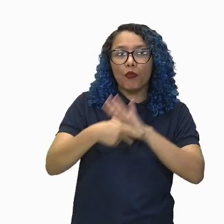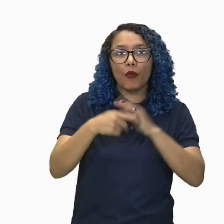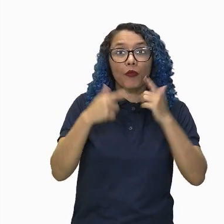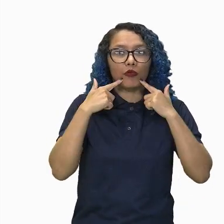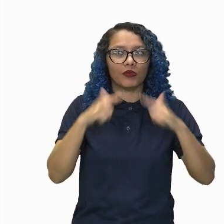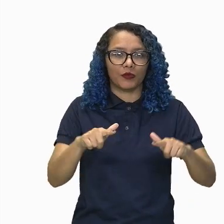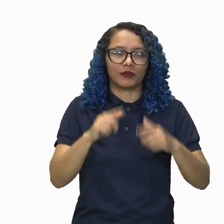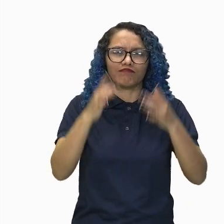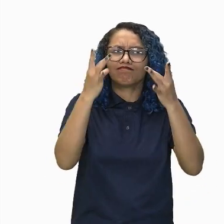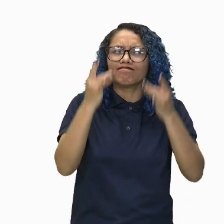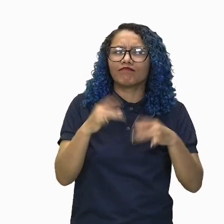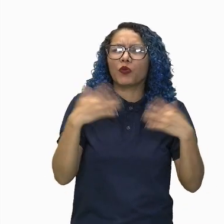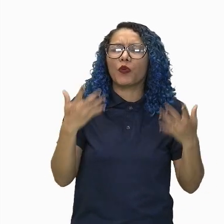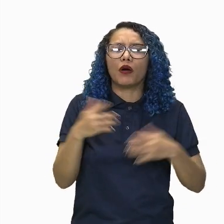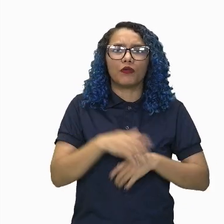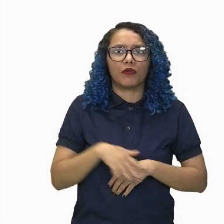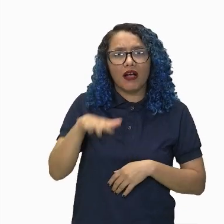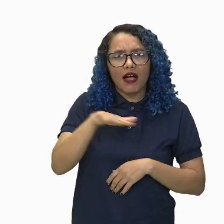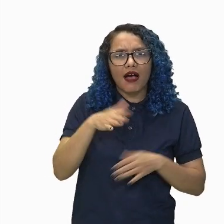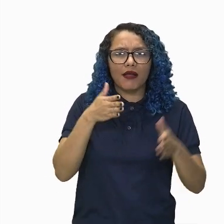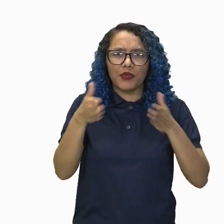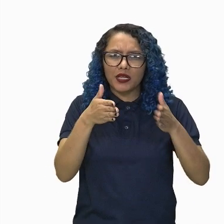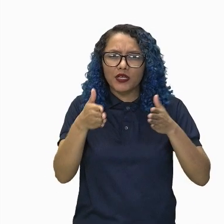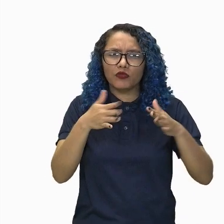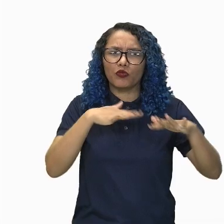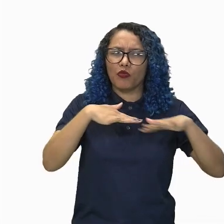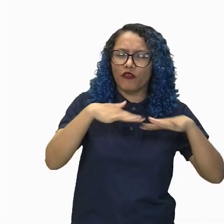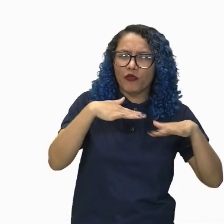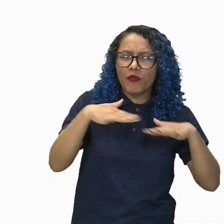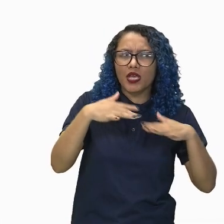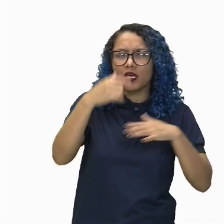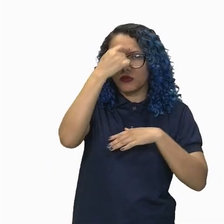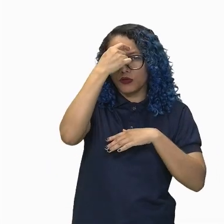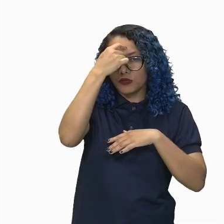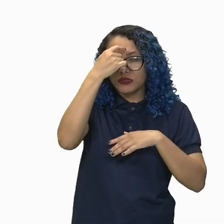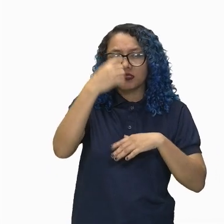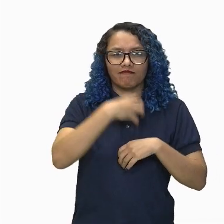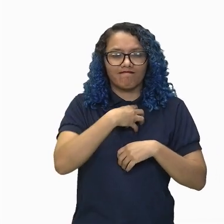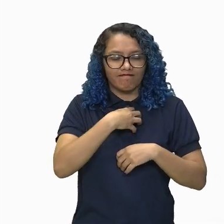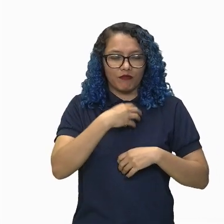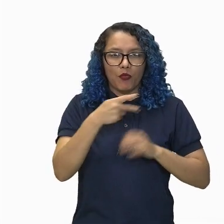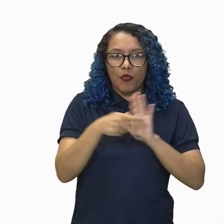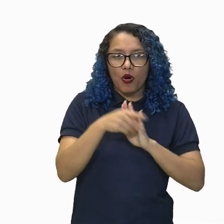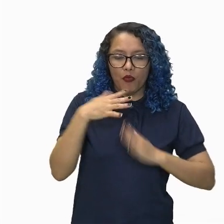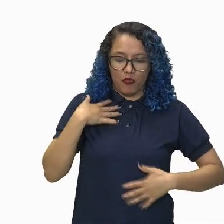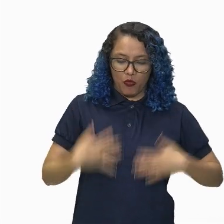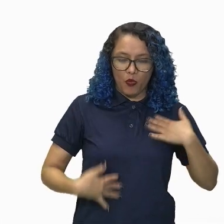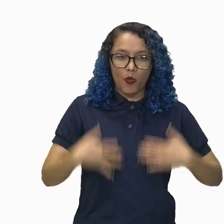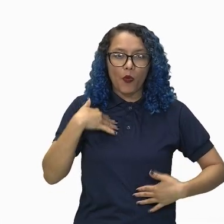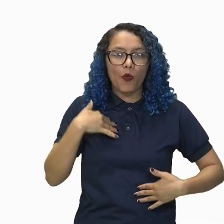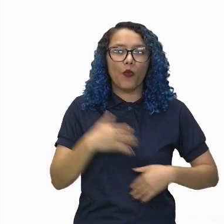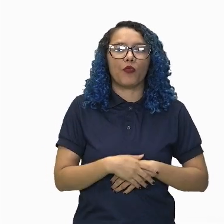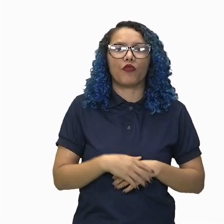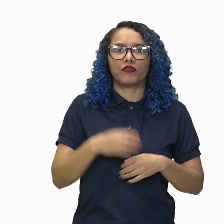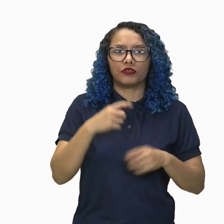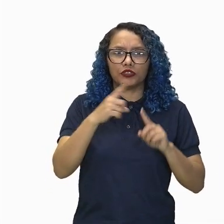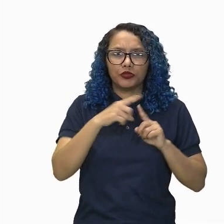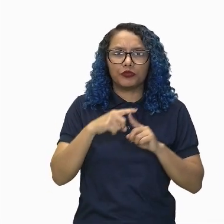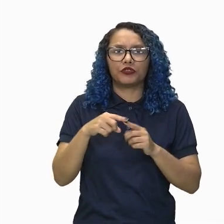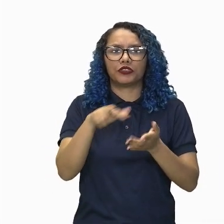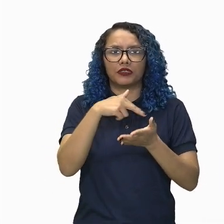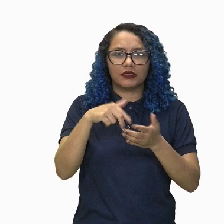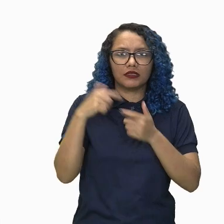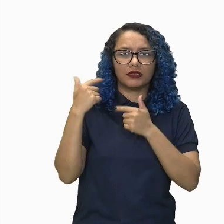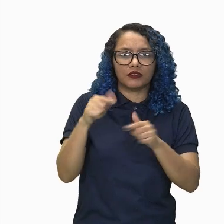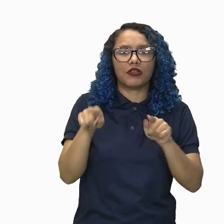linguagem. Detalhamento. Espaço, tempo, movimento e consciência. Sensibilização corporal. As formas da dança